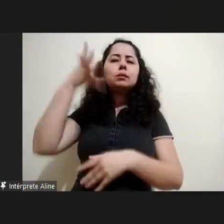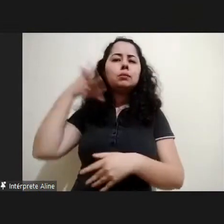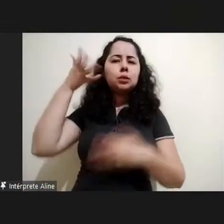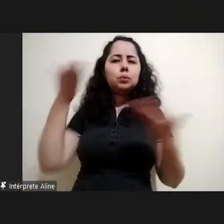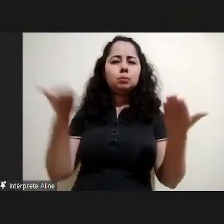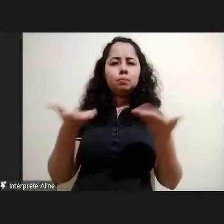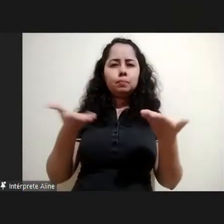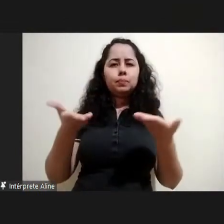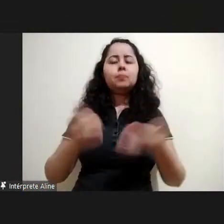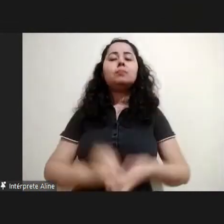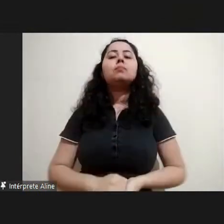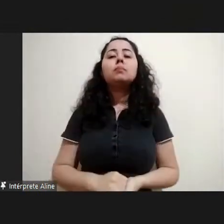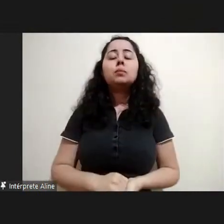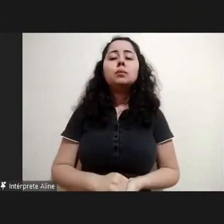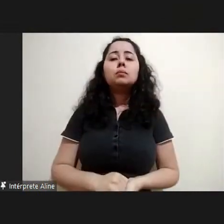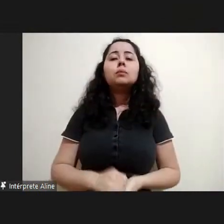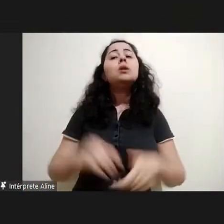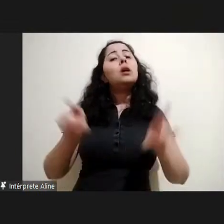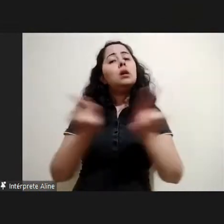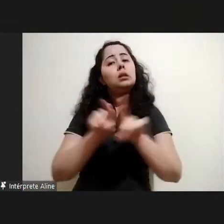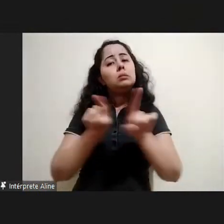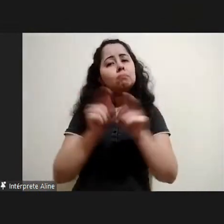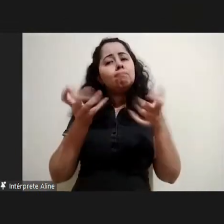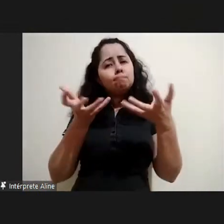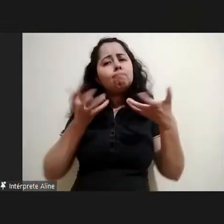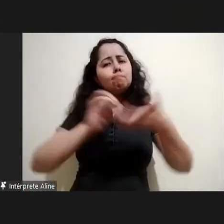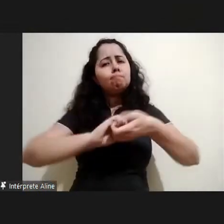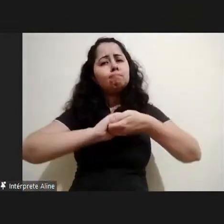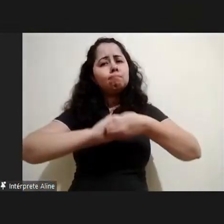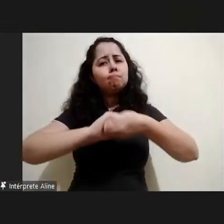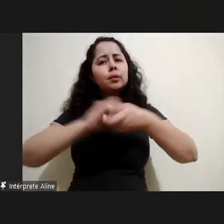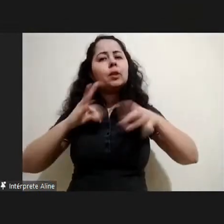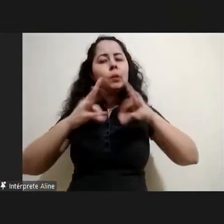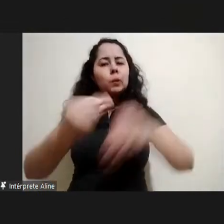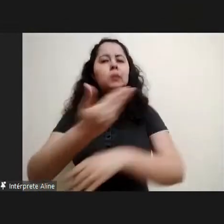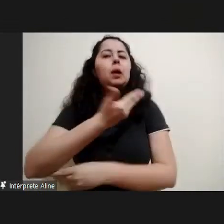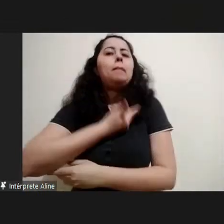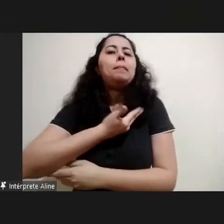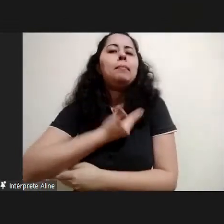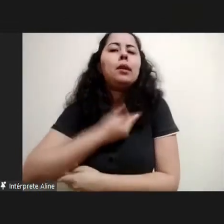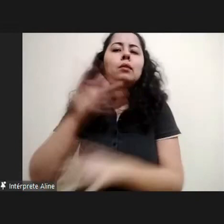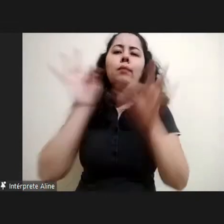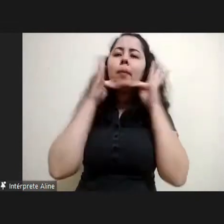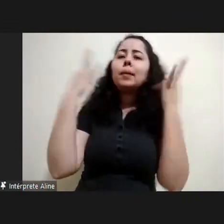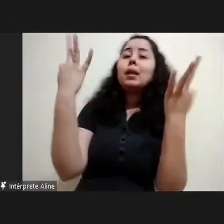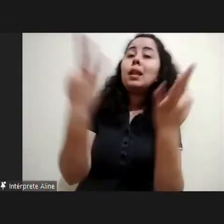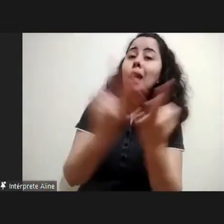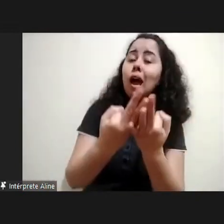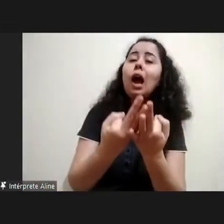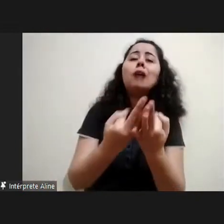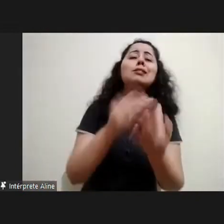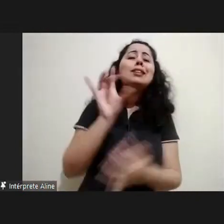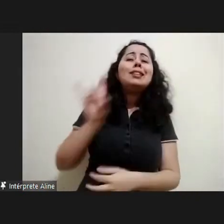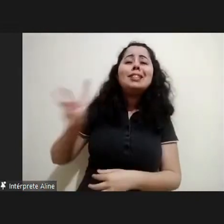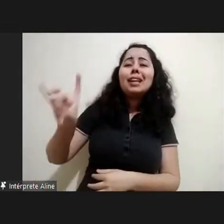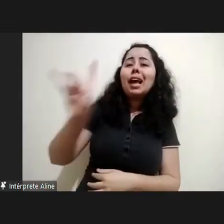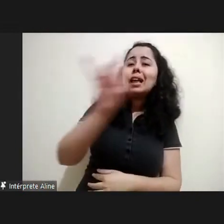Gostaria de cumprimentar todos os amigos e familiares dos homenageados dessa